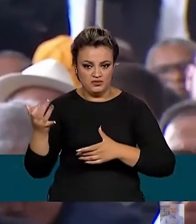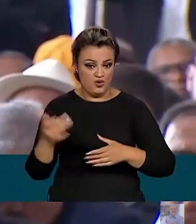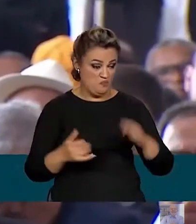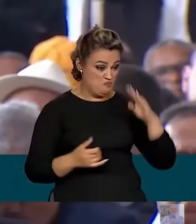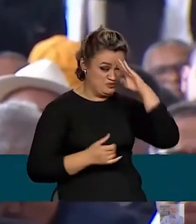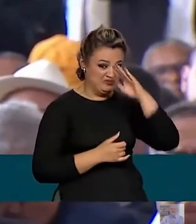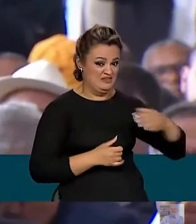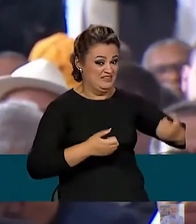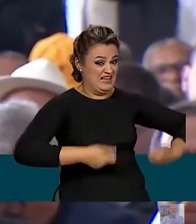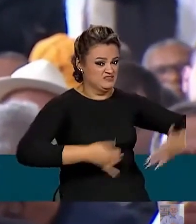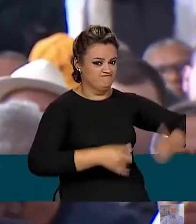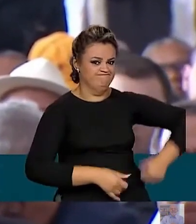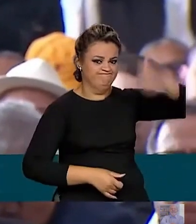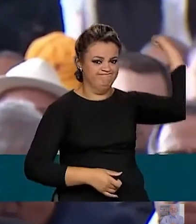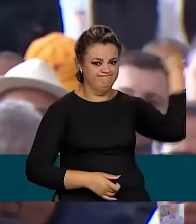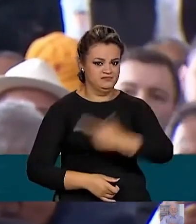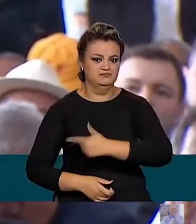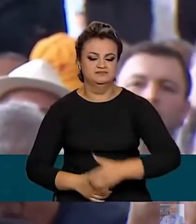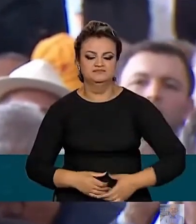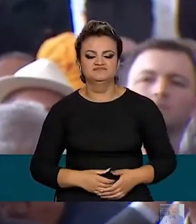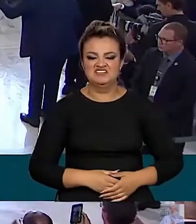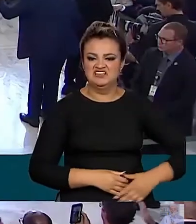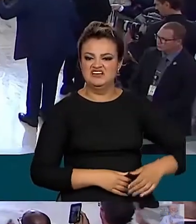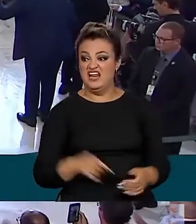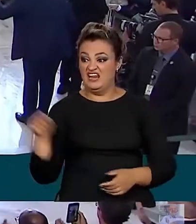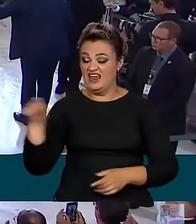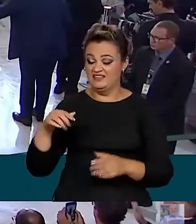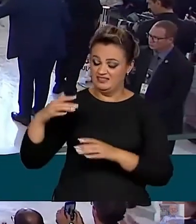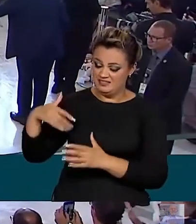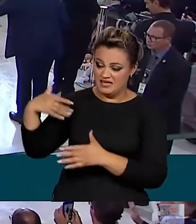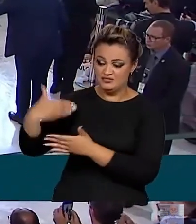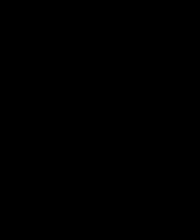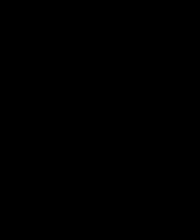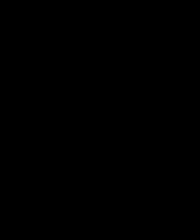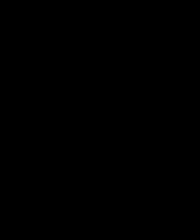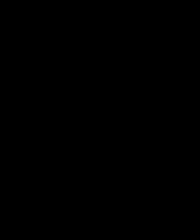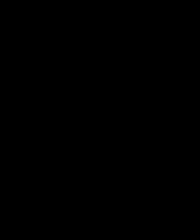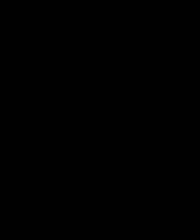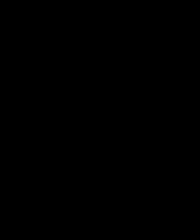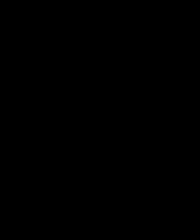genocida gastou na campanha para não deixar a gente voltar.